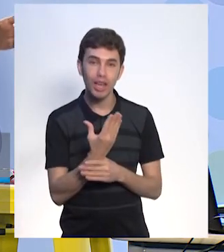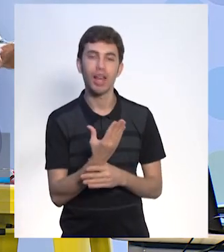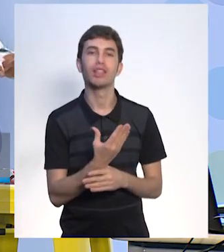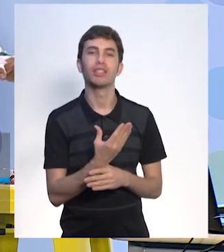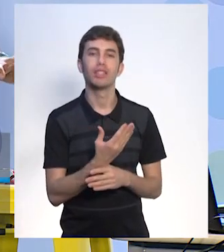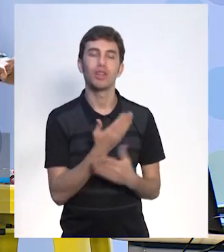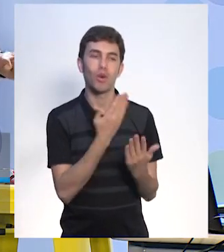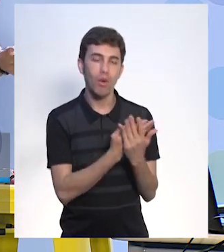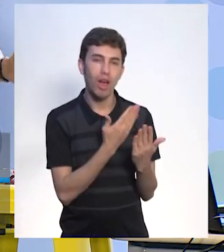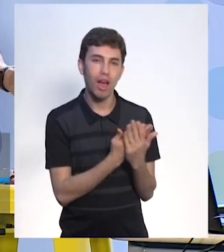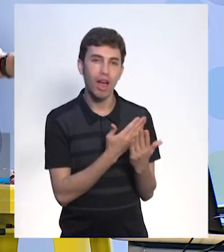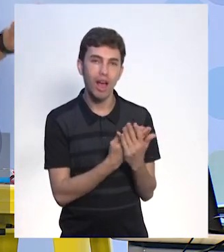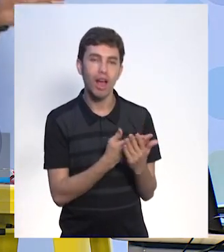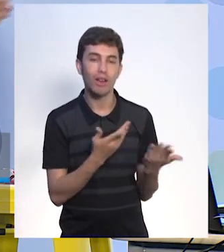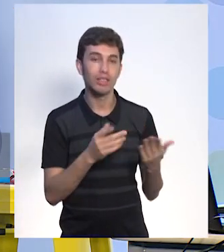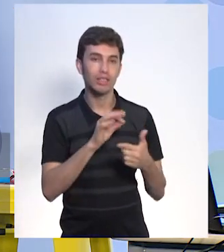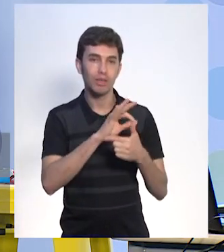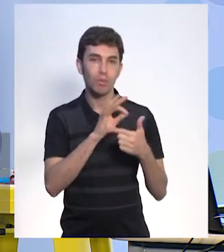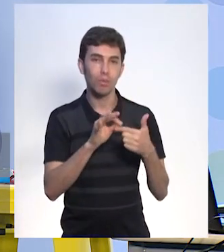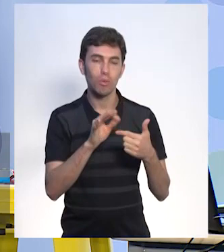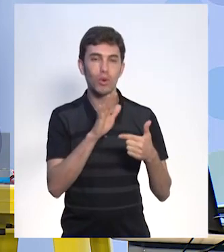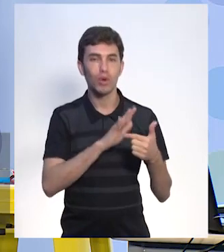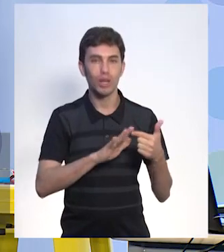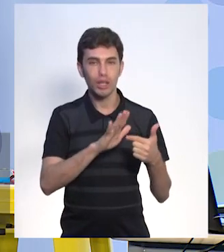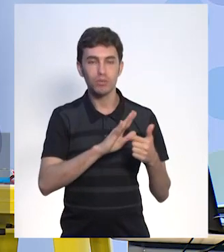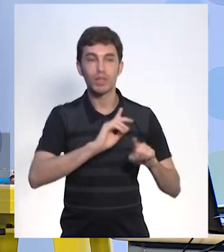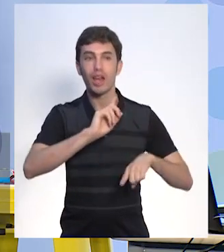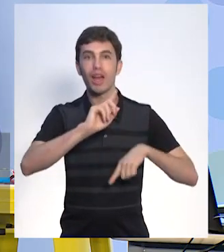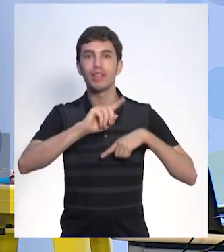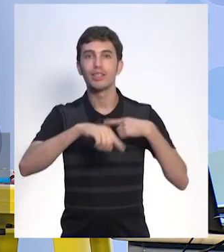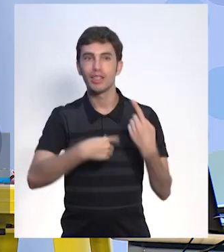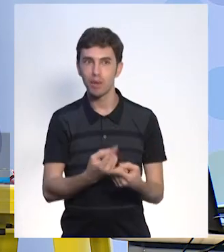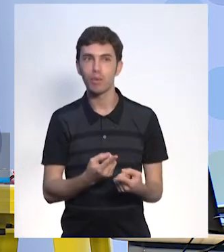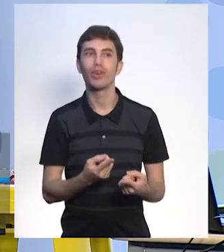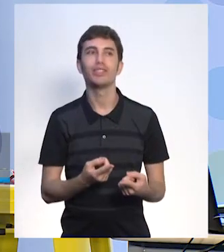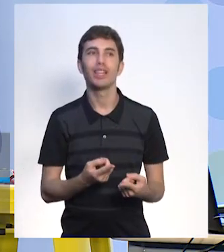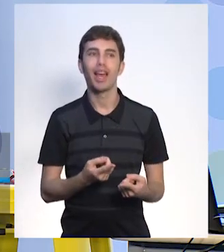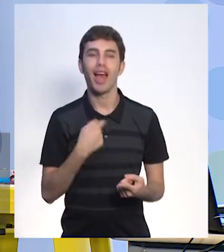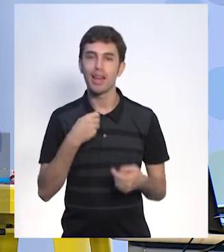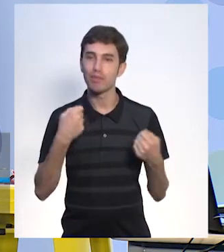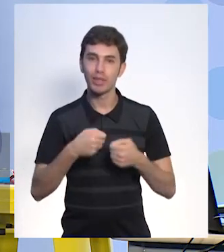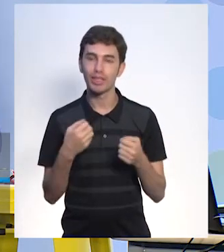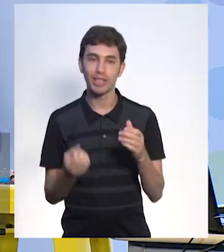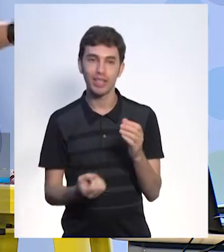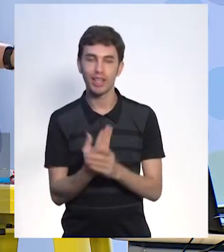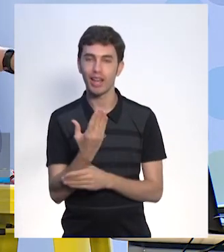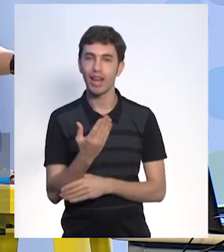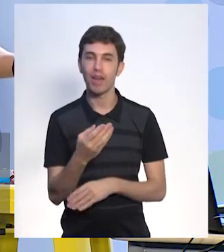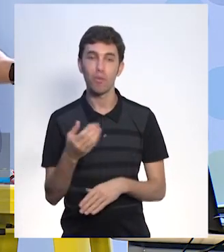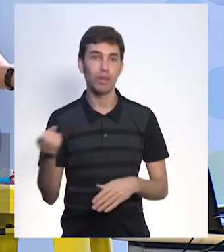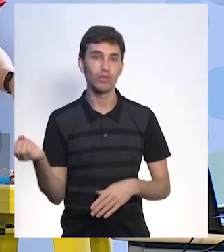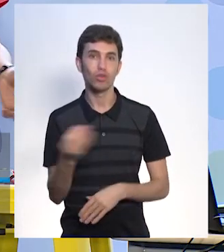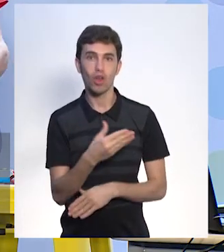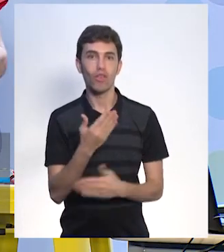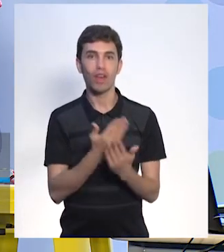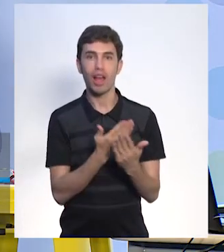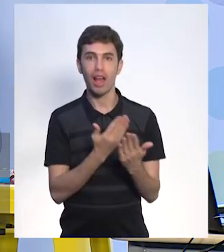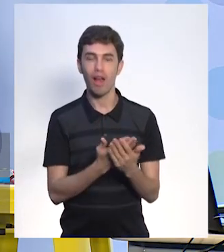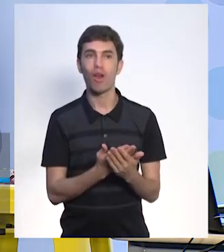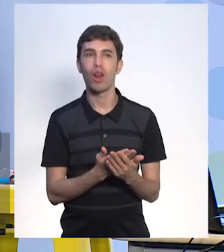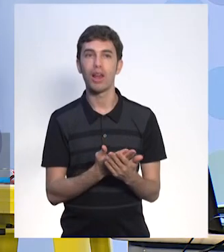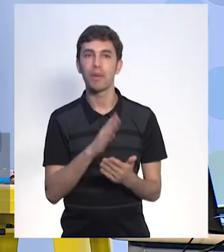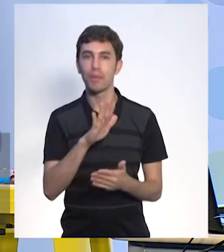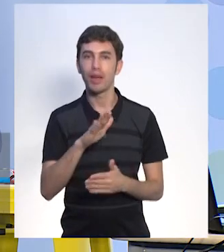polígonos, essa habilidade, e aí, pouco tempo depois, tem que produzir outra que não pode ser igual, mas tem que carregar as mesmas habilidades, as